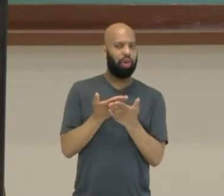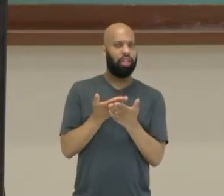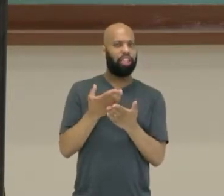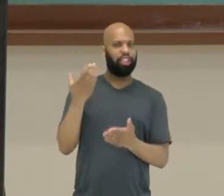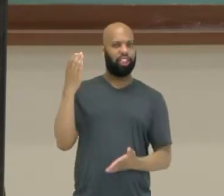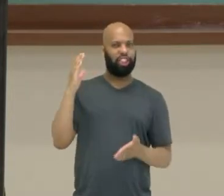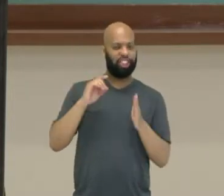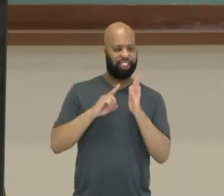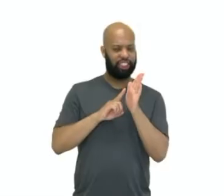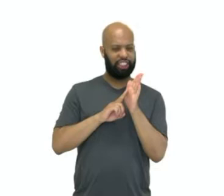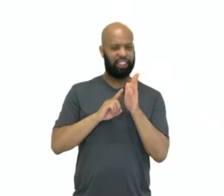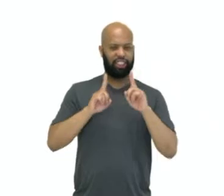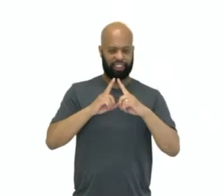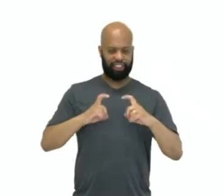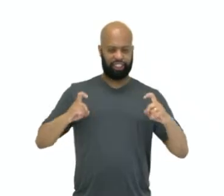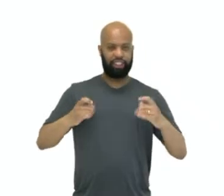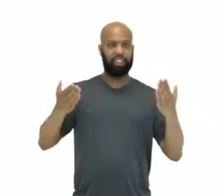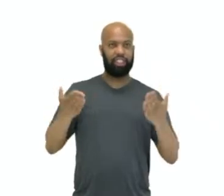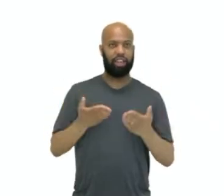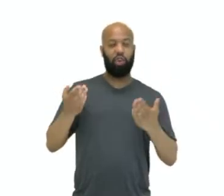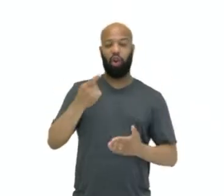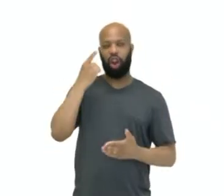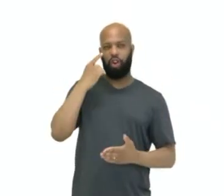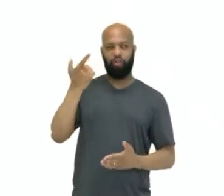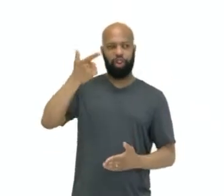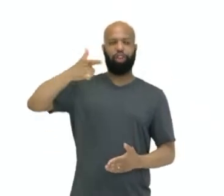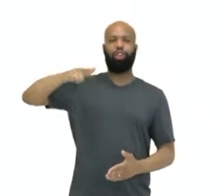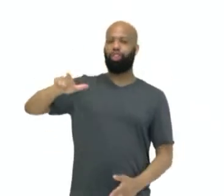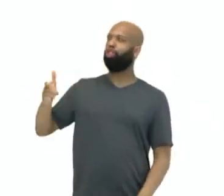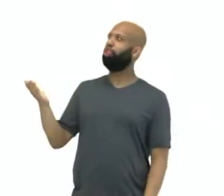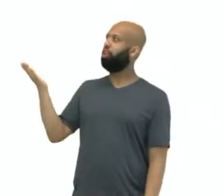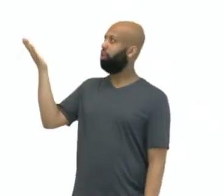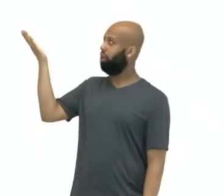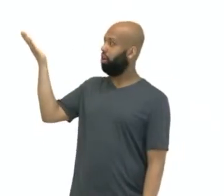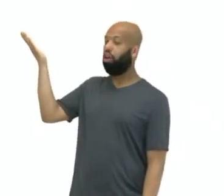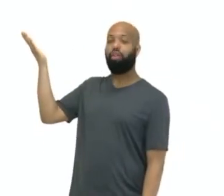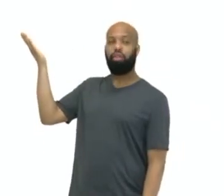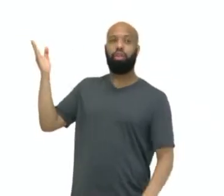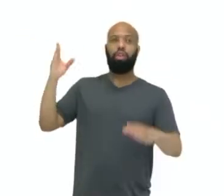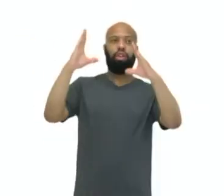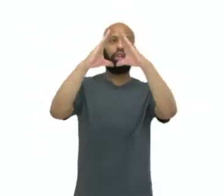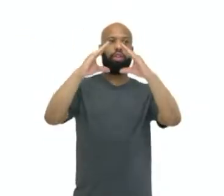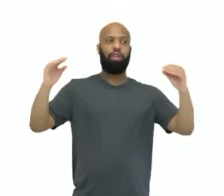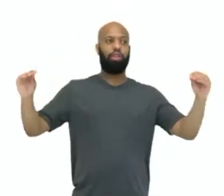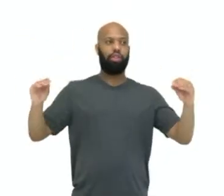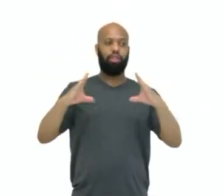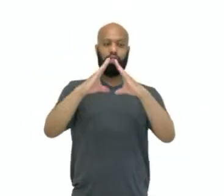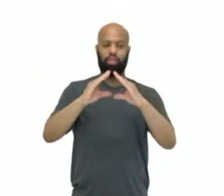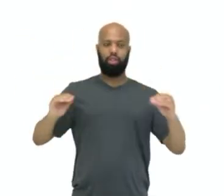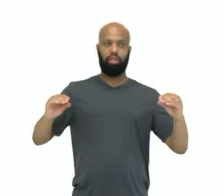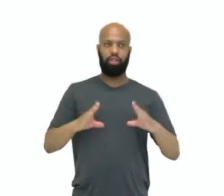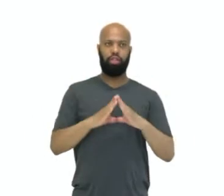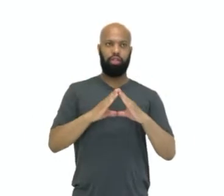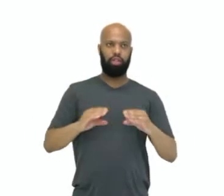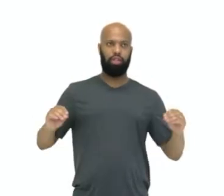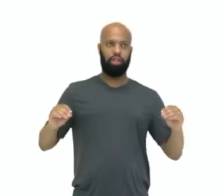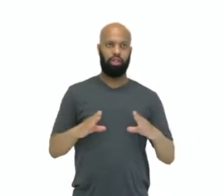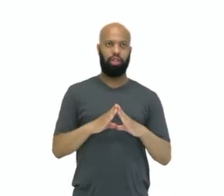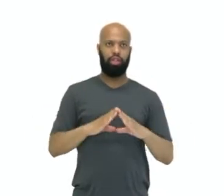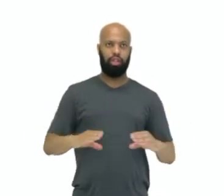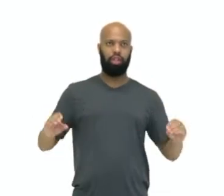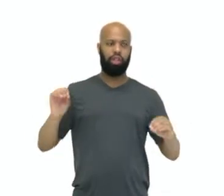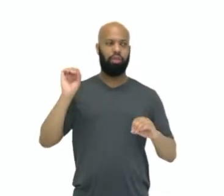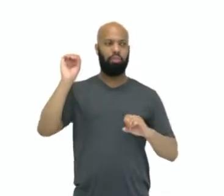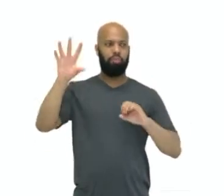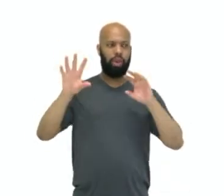tela, novamente, a animação que fala, que mostra sobre essas luzinhas. Elas acendem, elas